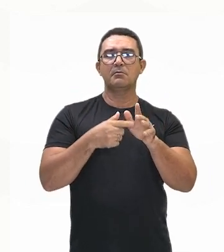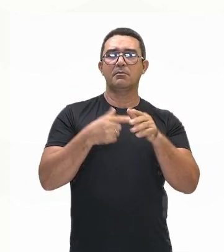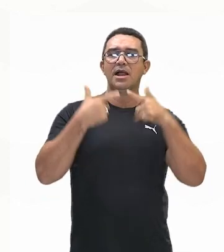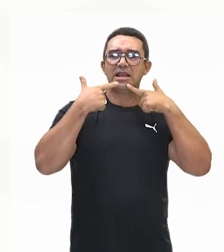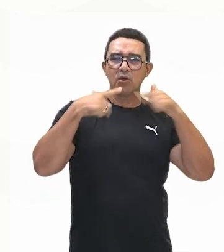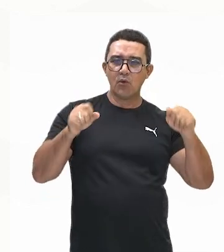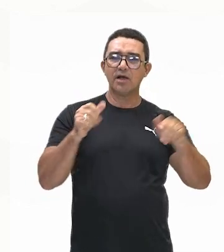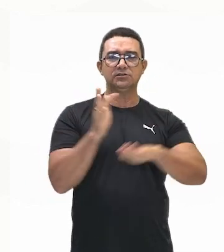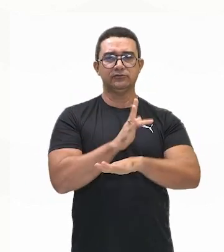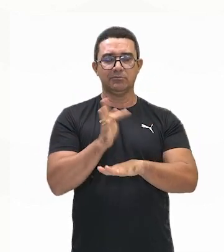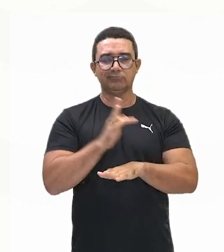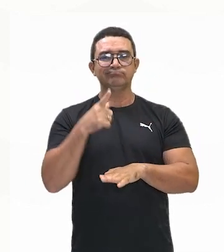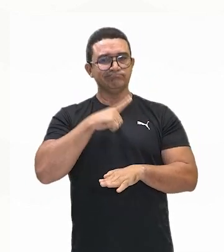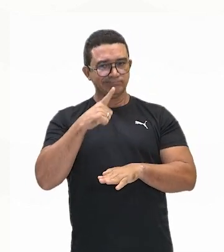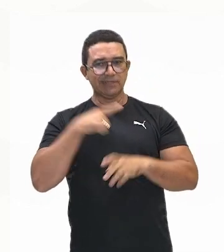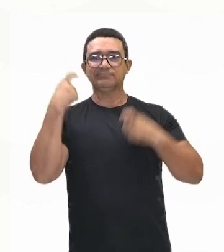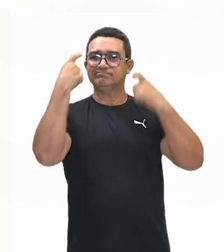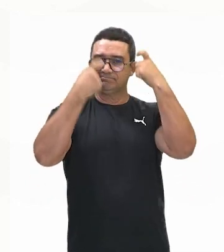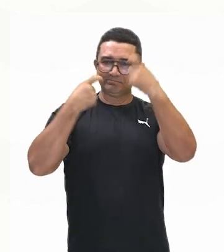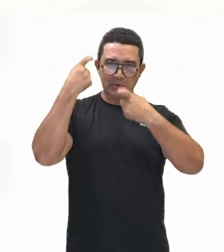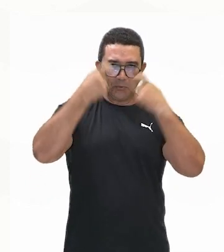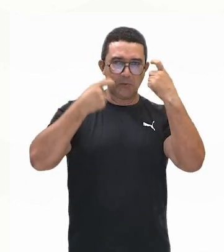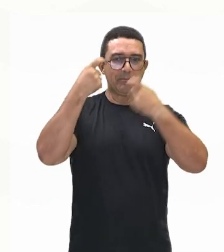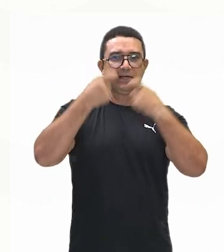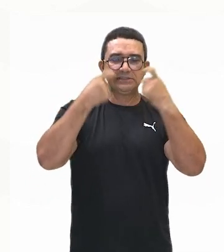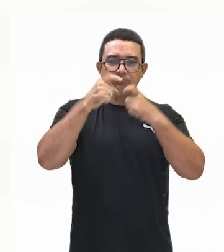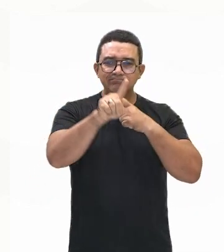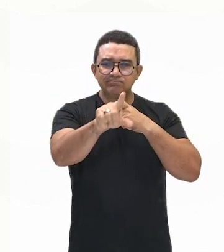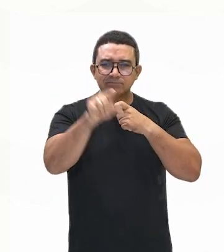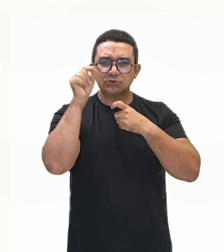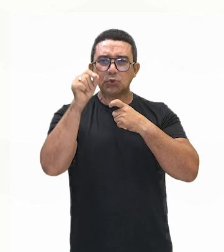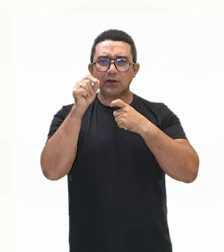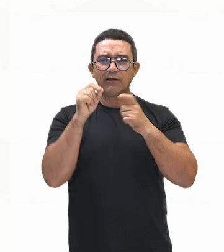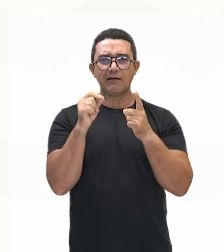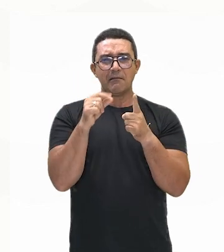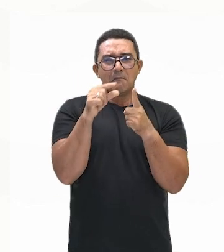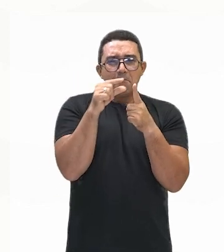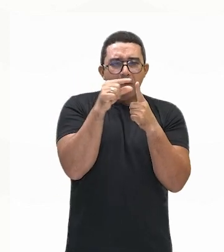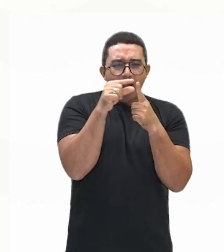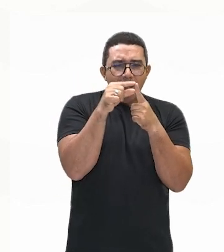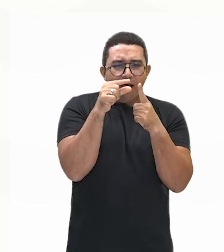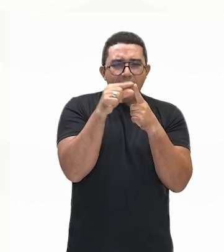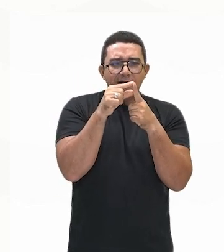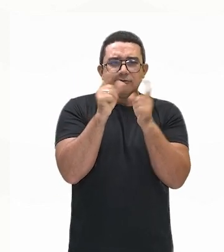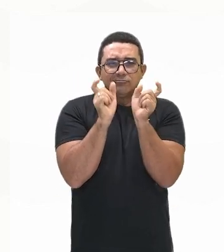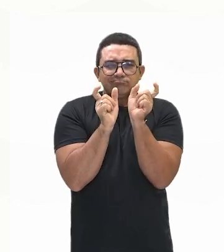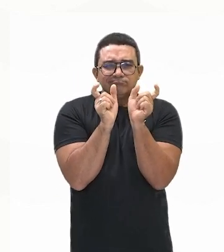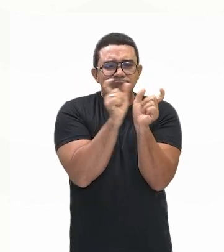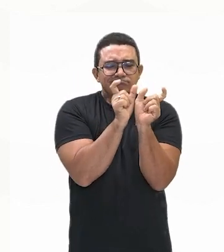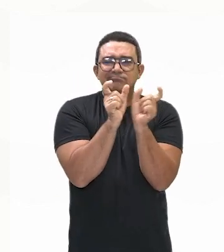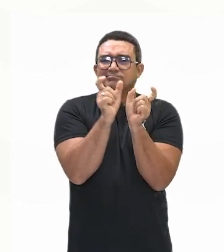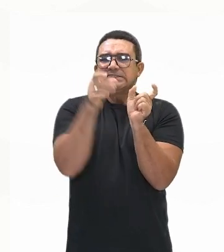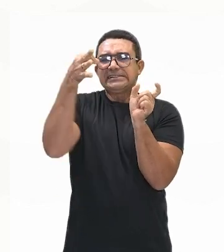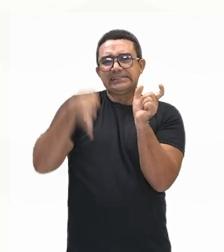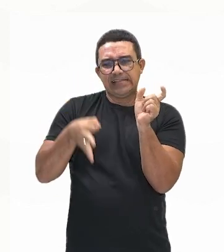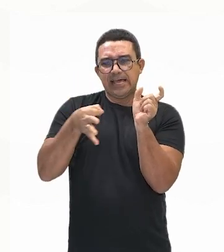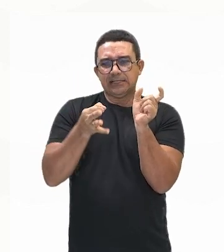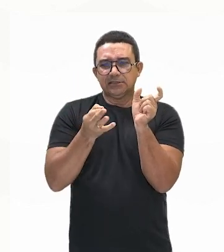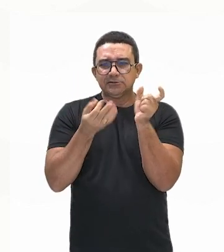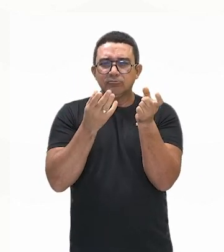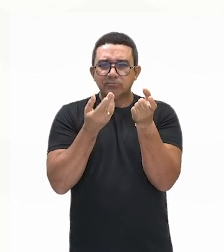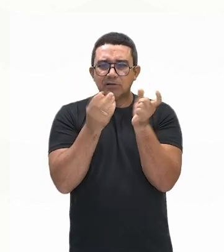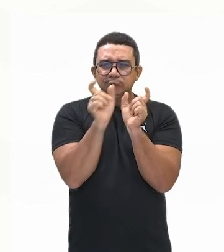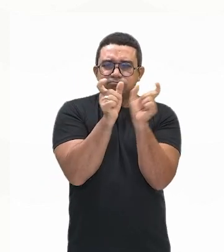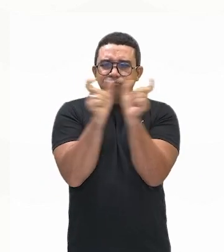nós temos uma preocupação, então, com a escolha de palavras, tá? Palavras mais adequadas. E